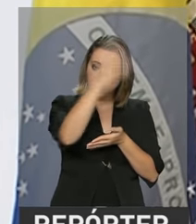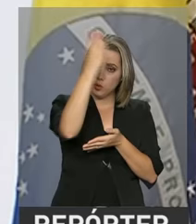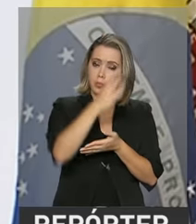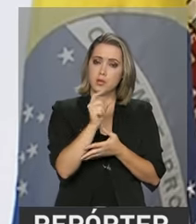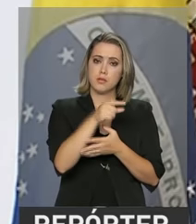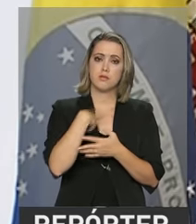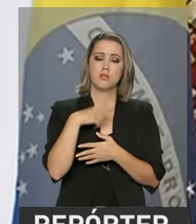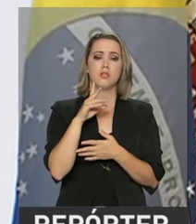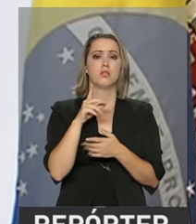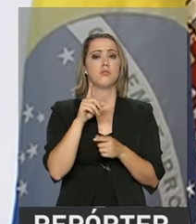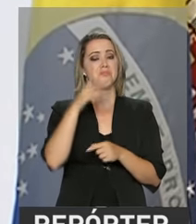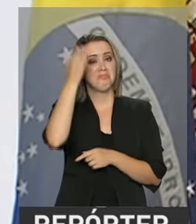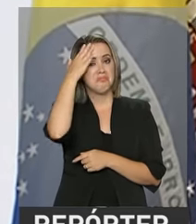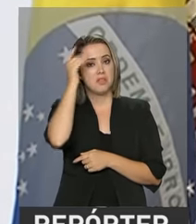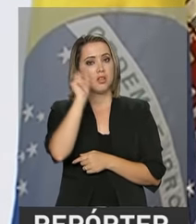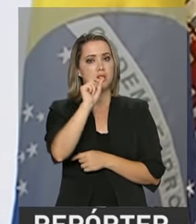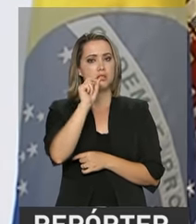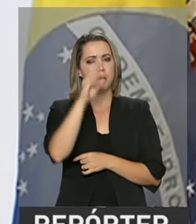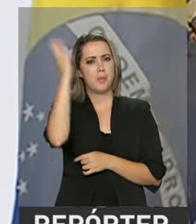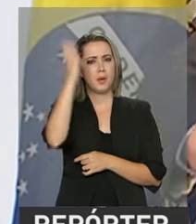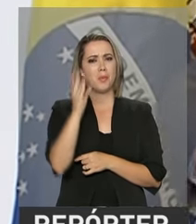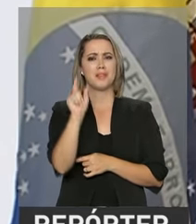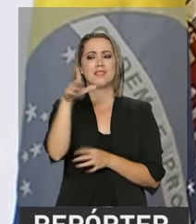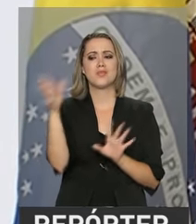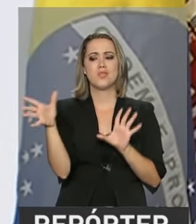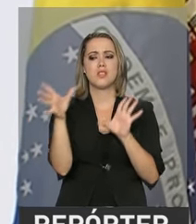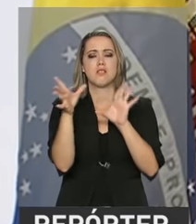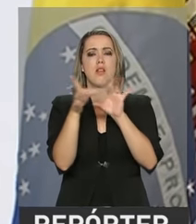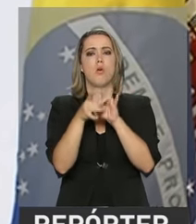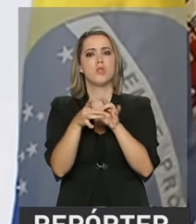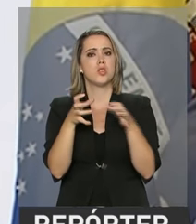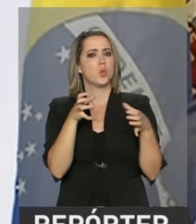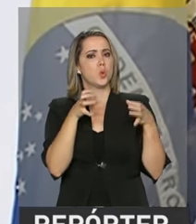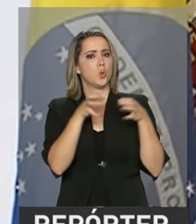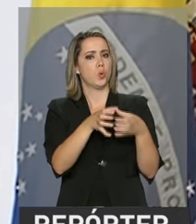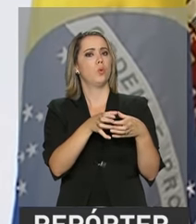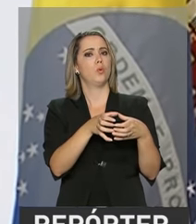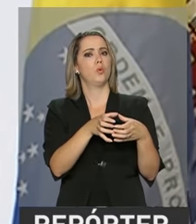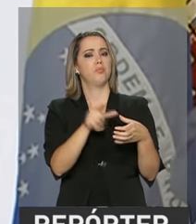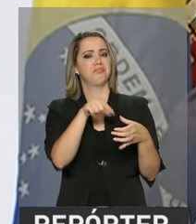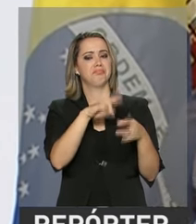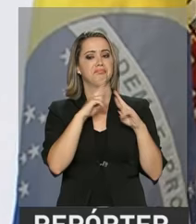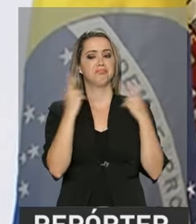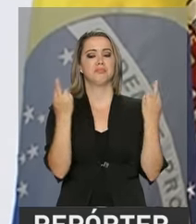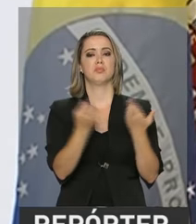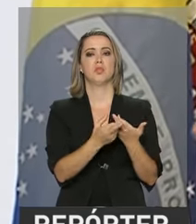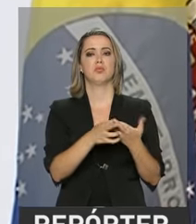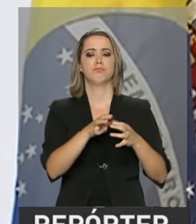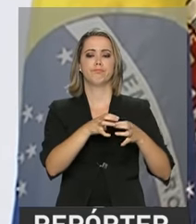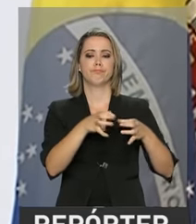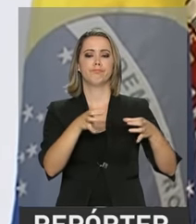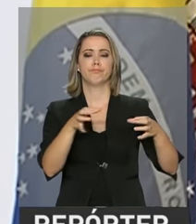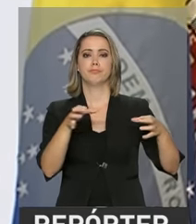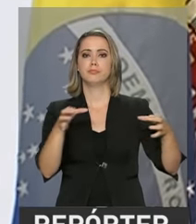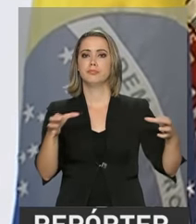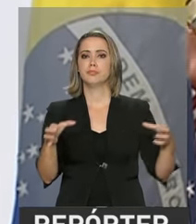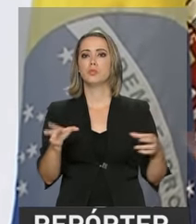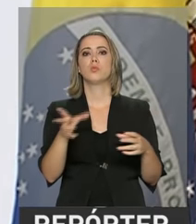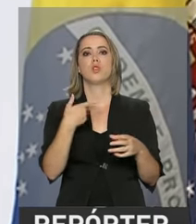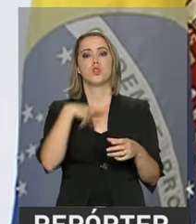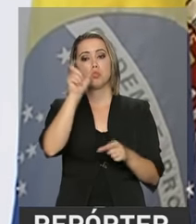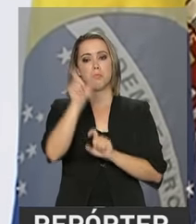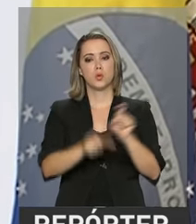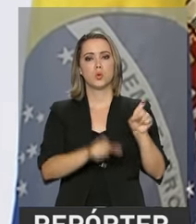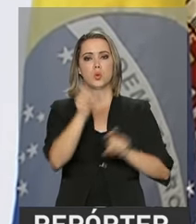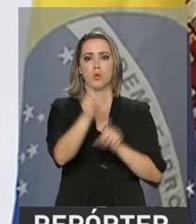num país que está integrado numa plataforma que reúne uma enorme quantidade de consumidores